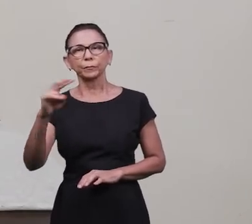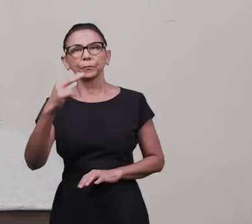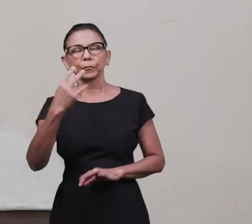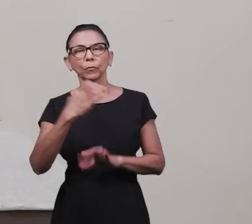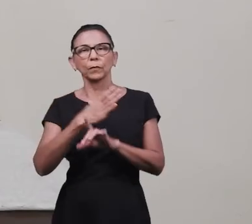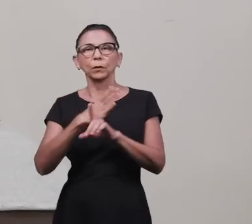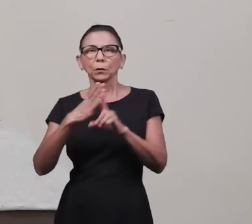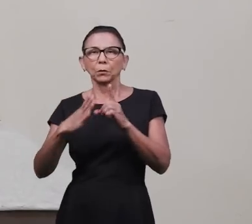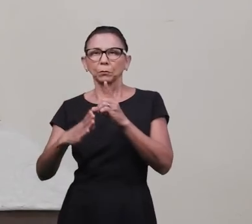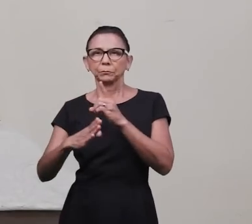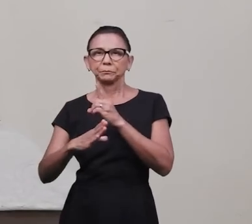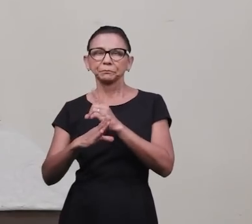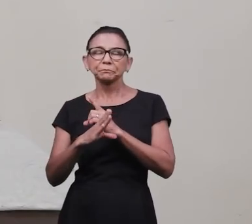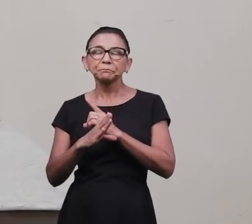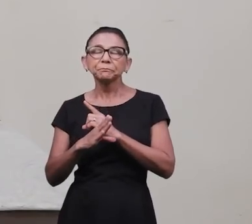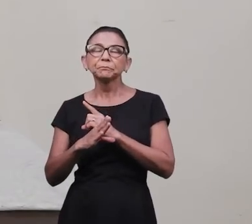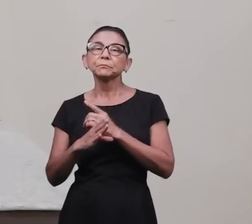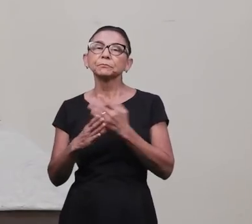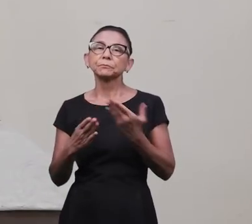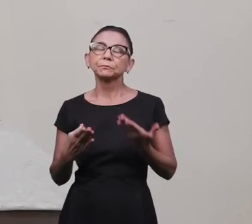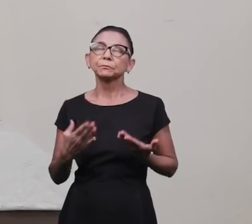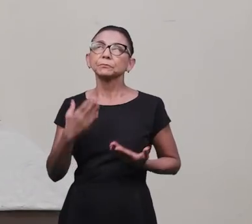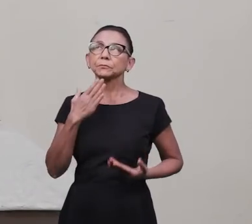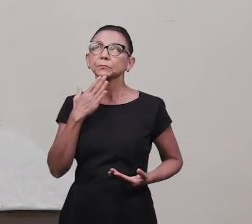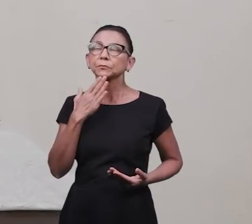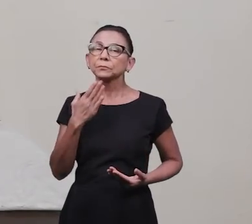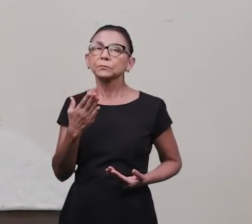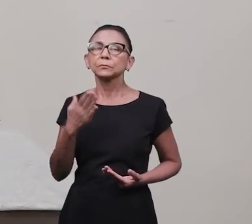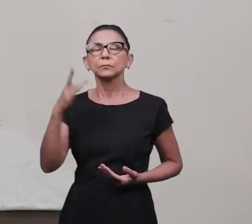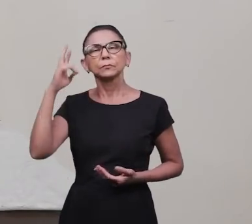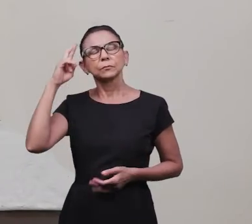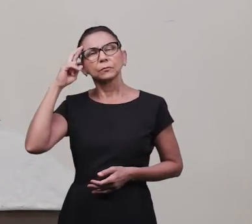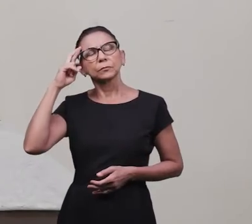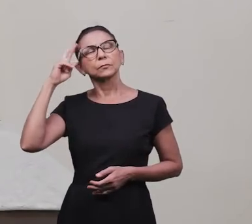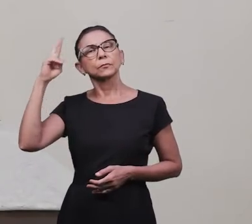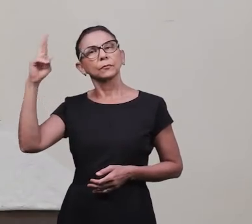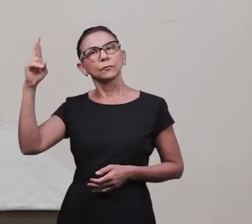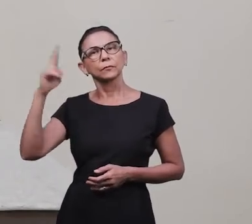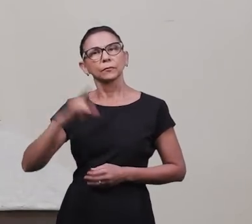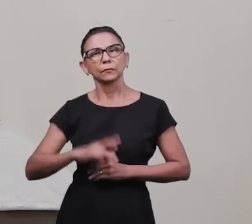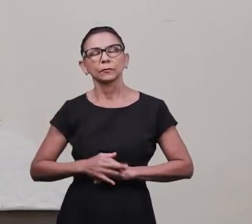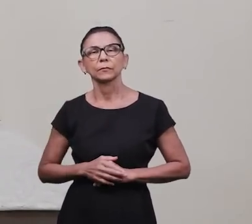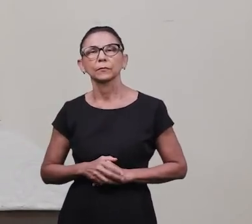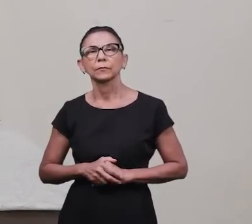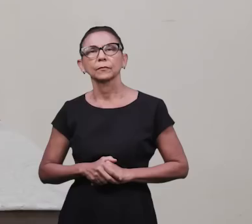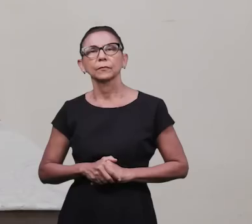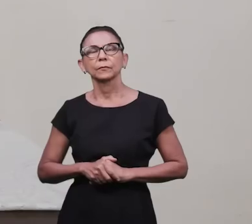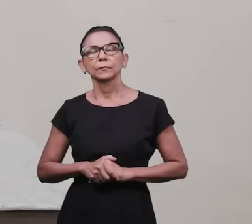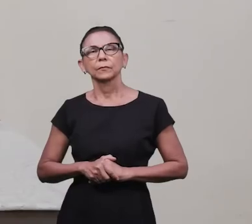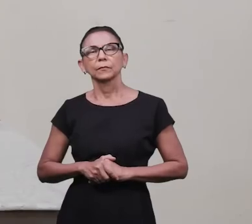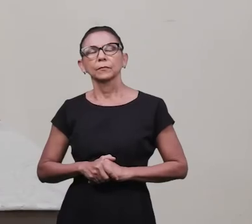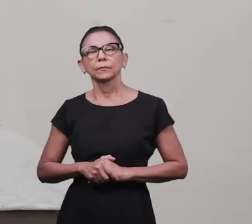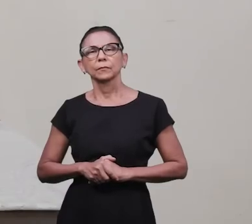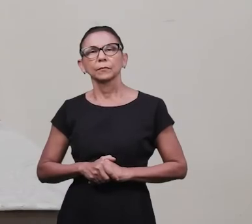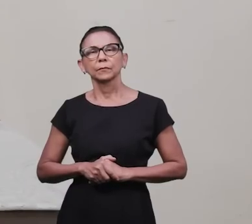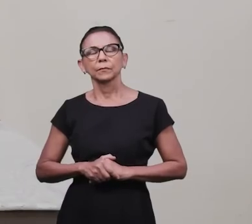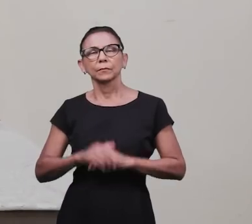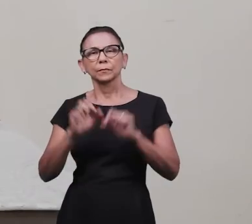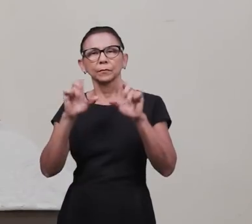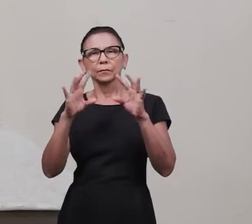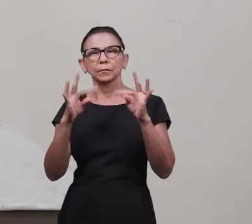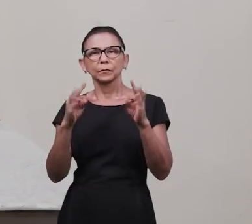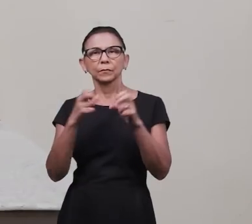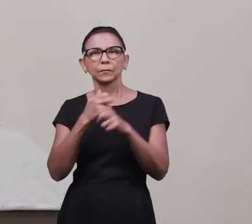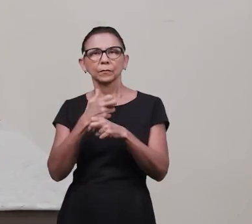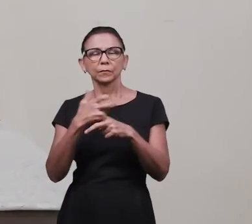que conosco participam deste culto e que o Senhor possa assim suprir toda a necessidade. E em teu